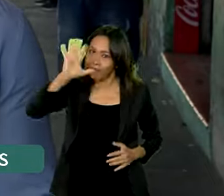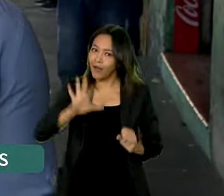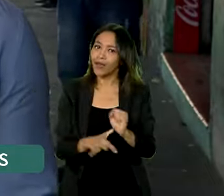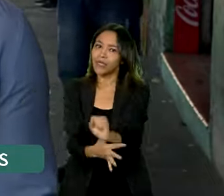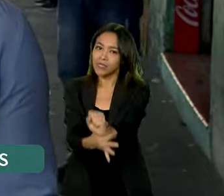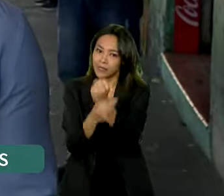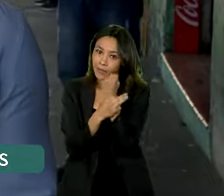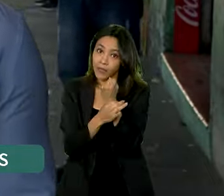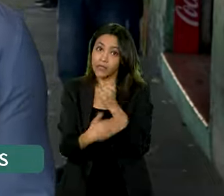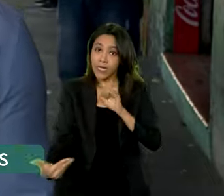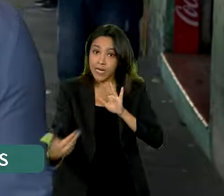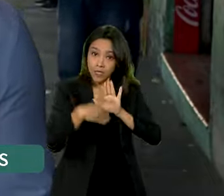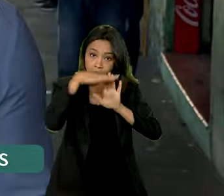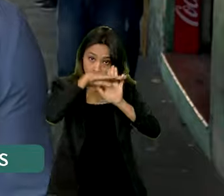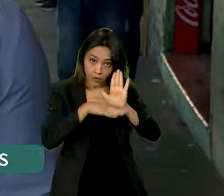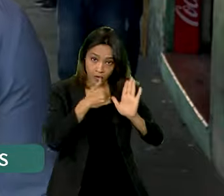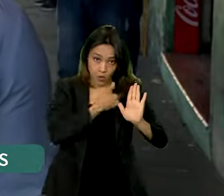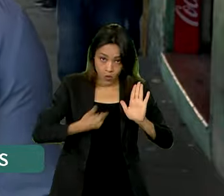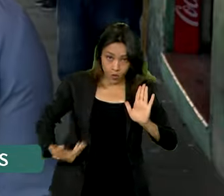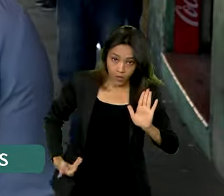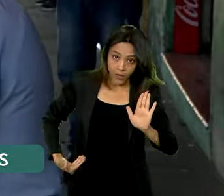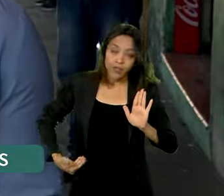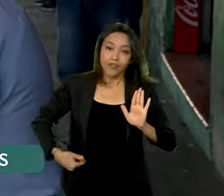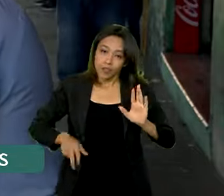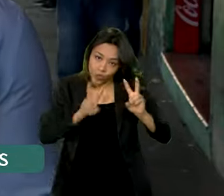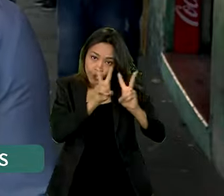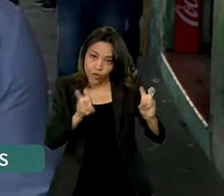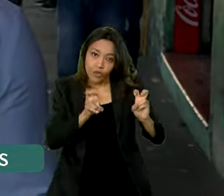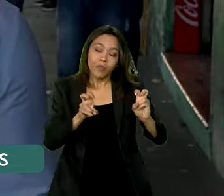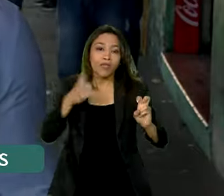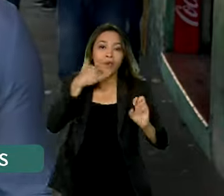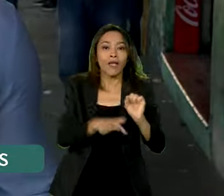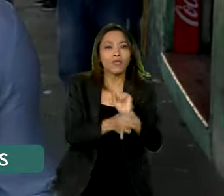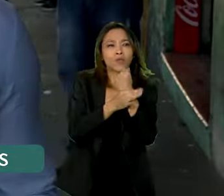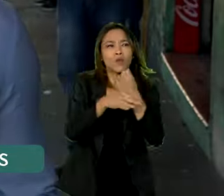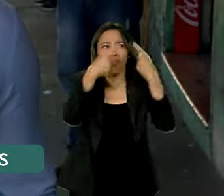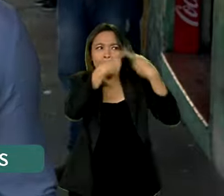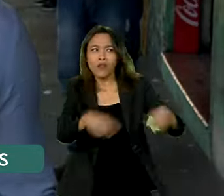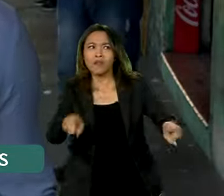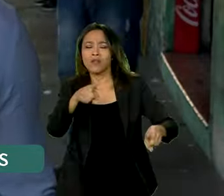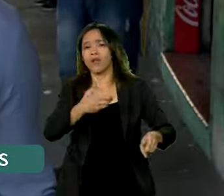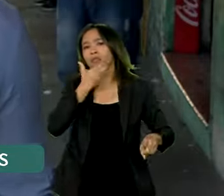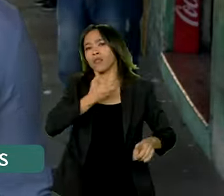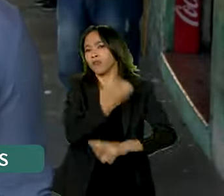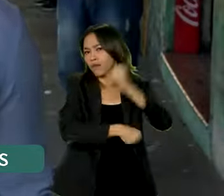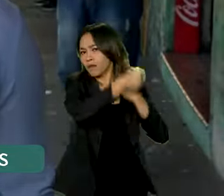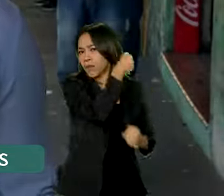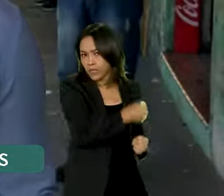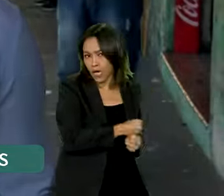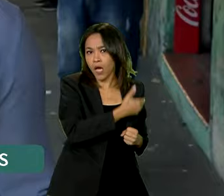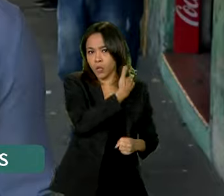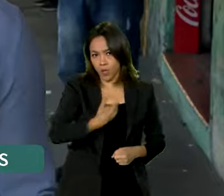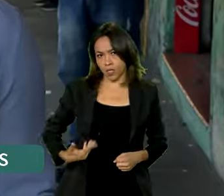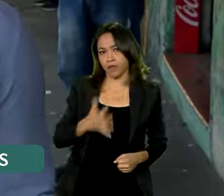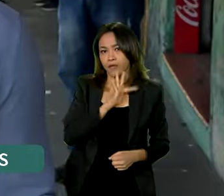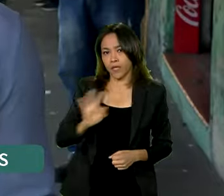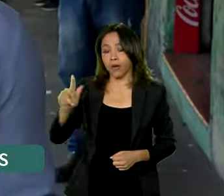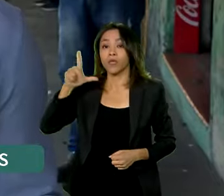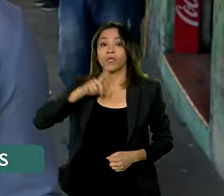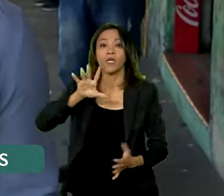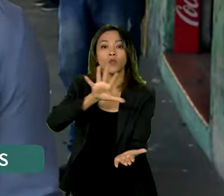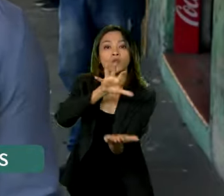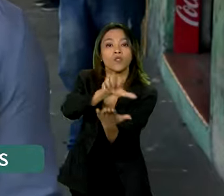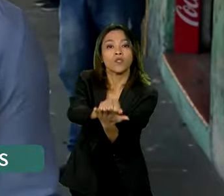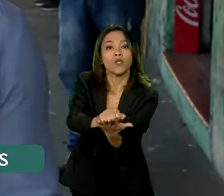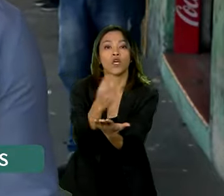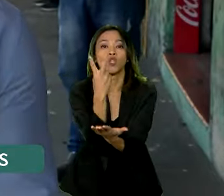O programa Celular Seguro foi lançado em dezembro do ano passado pelo governo federal e já conta com mais de